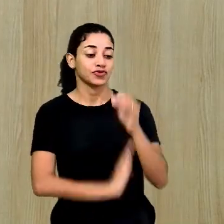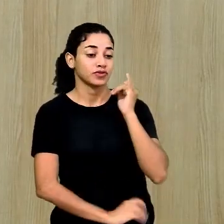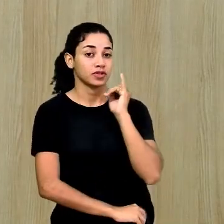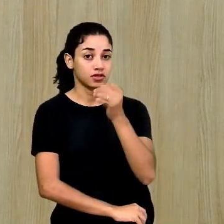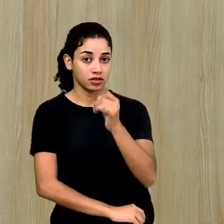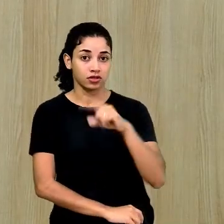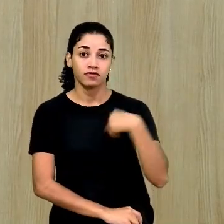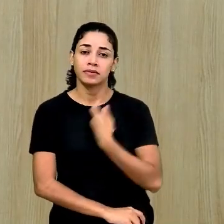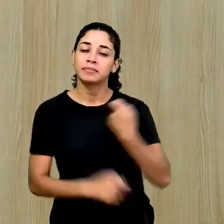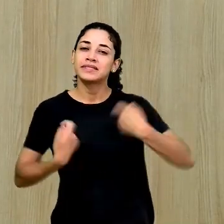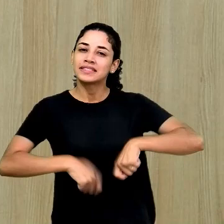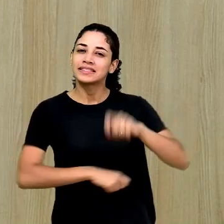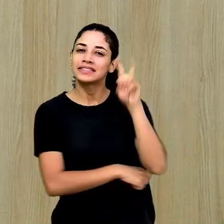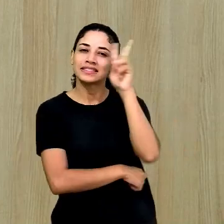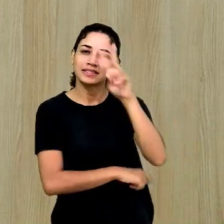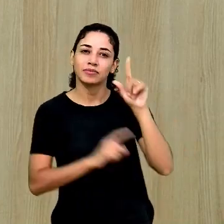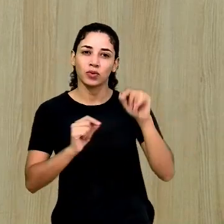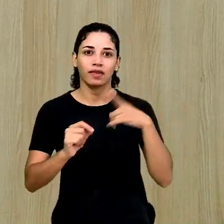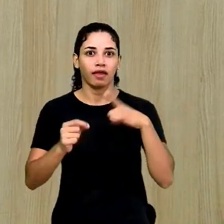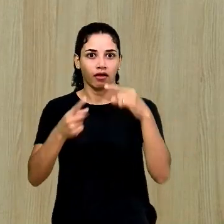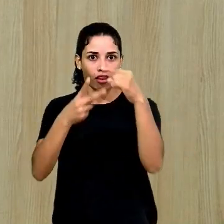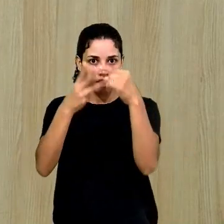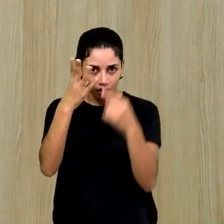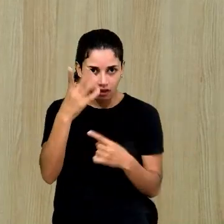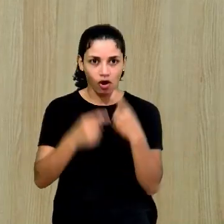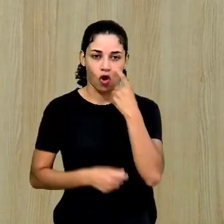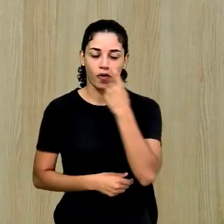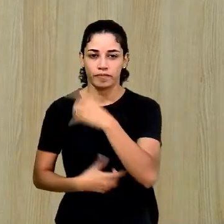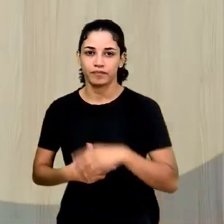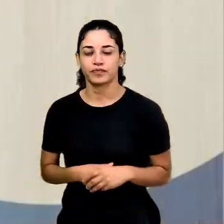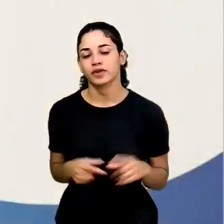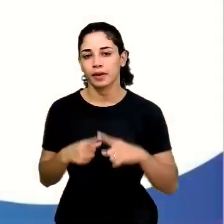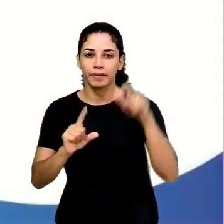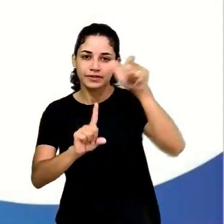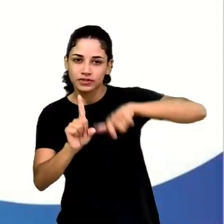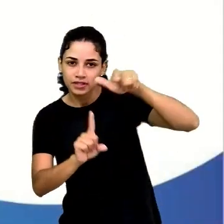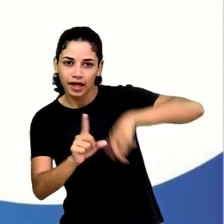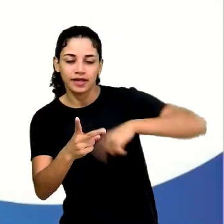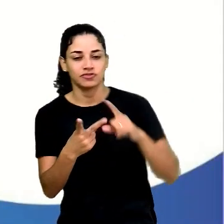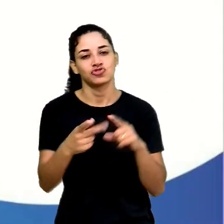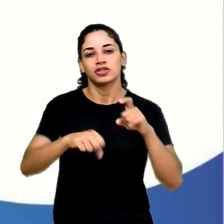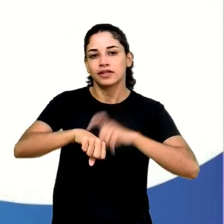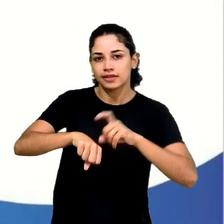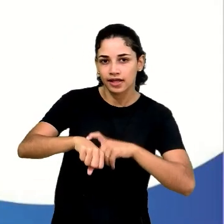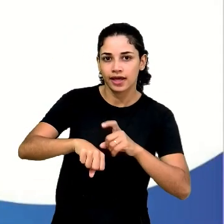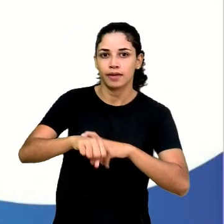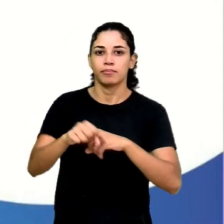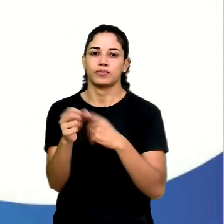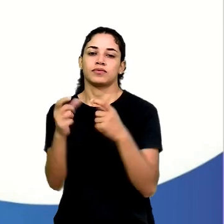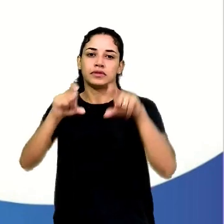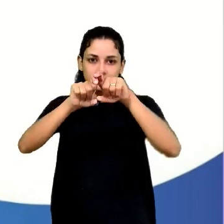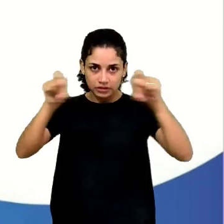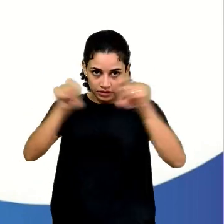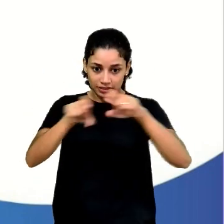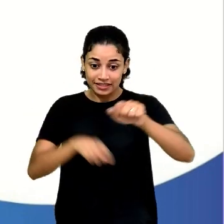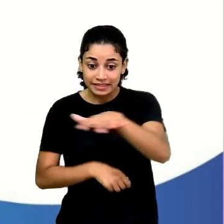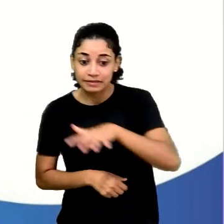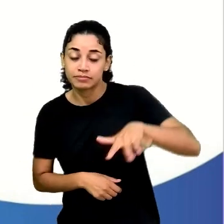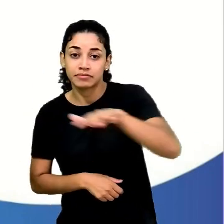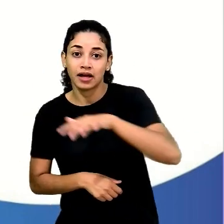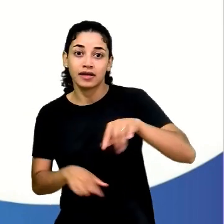gente precisa lembrar que ele tem os seguintes elementos: personagens, tempo, enredo, espaço